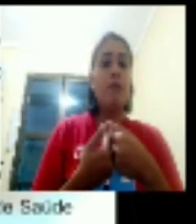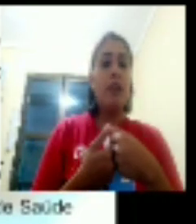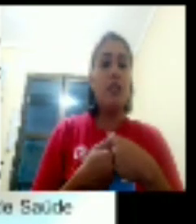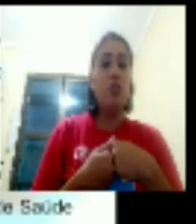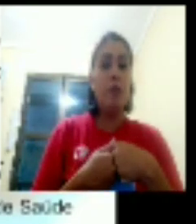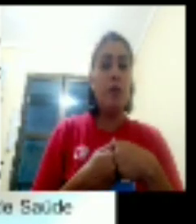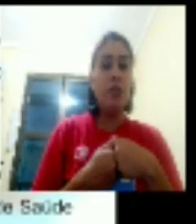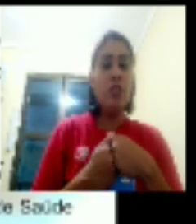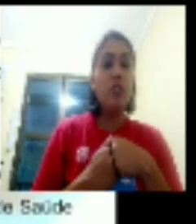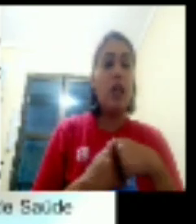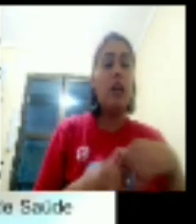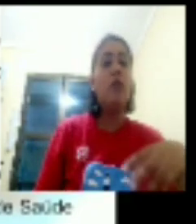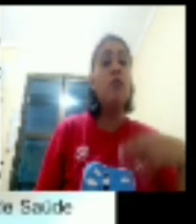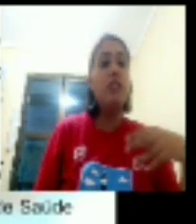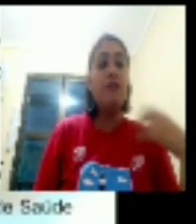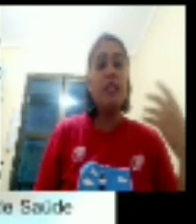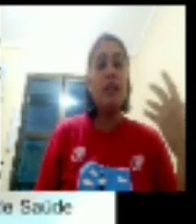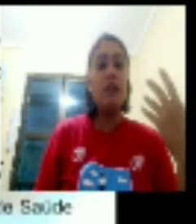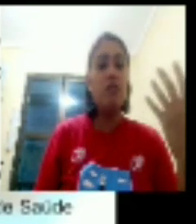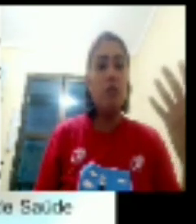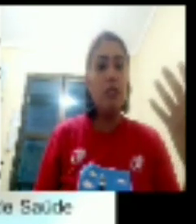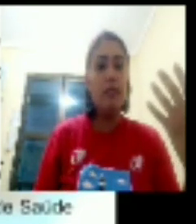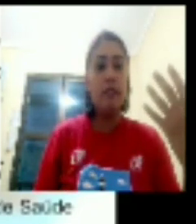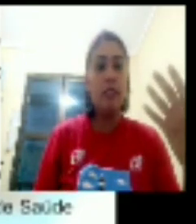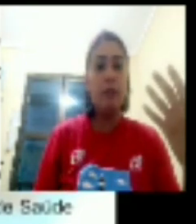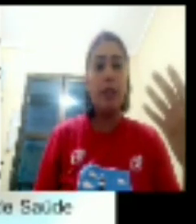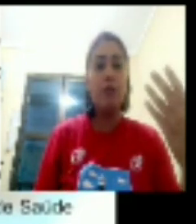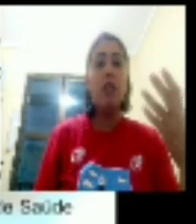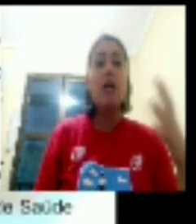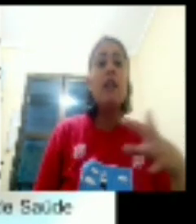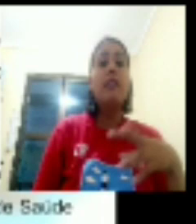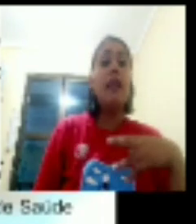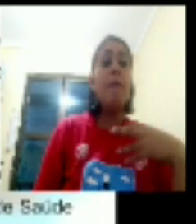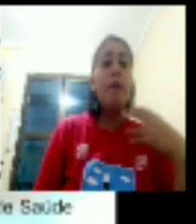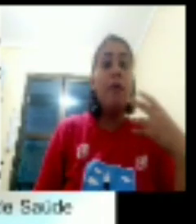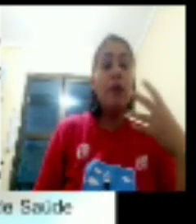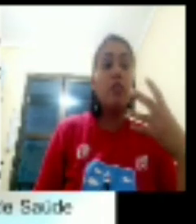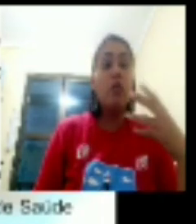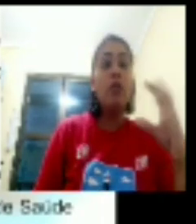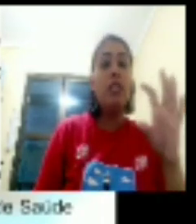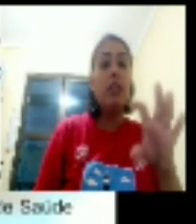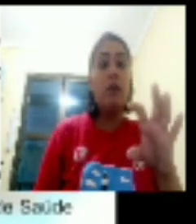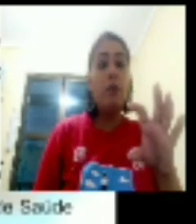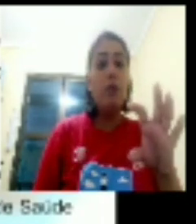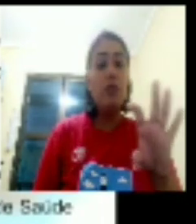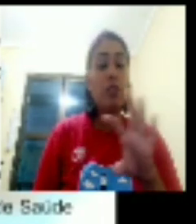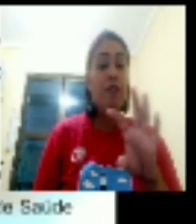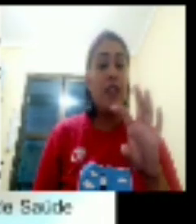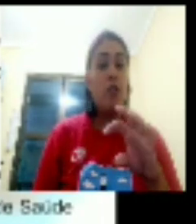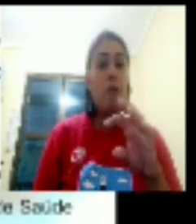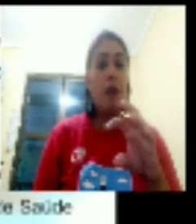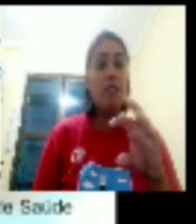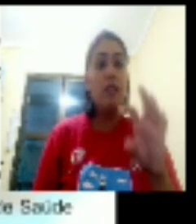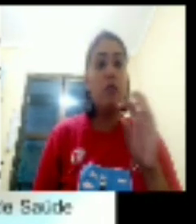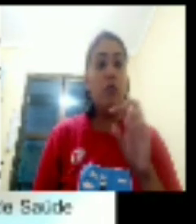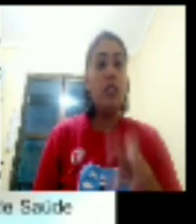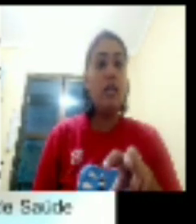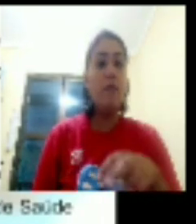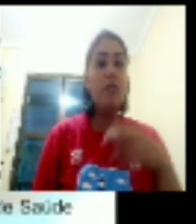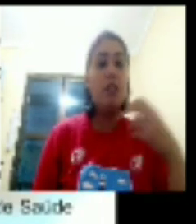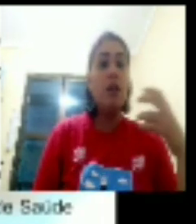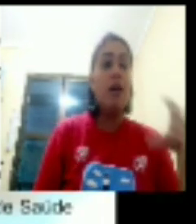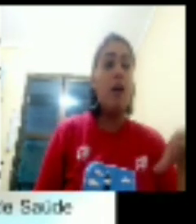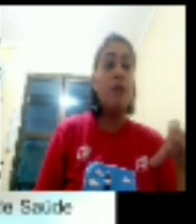um pouco mais as portas, tá? Universalizou esse atendimento. Depois, teve a incorporação